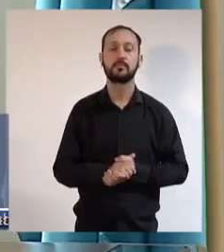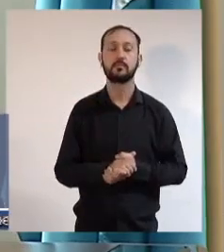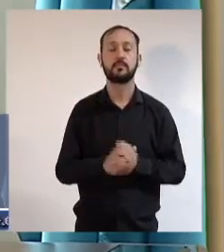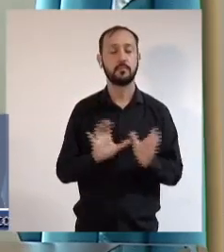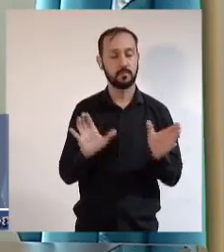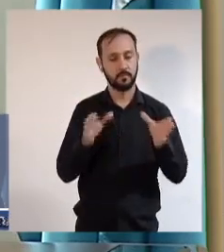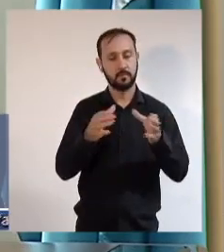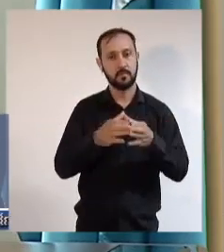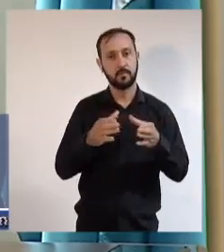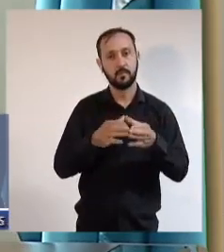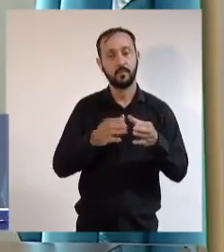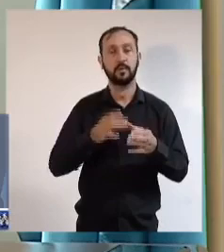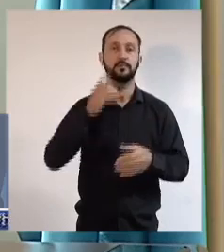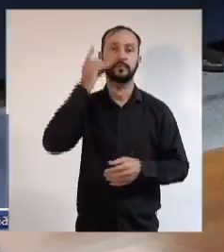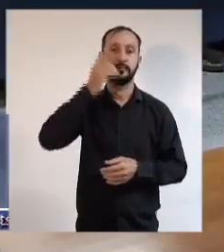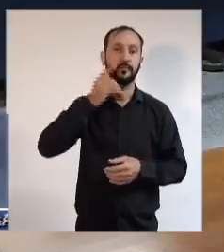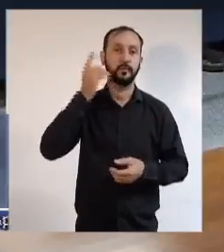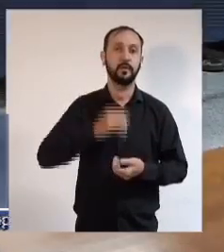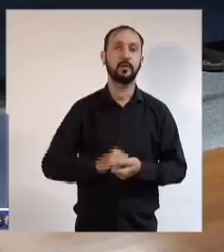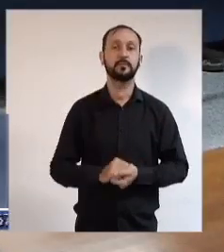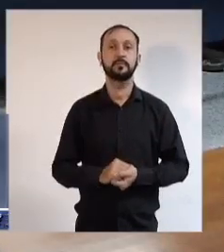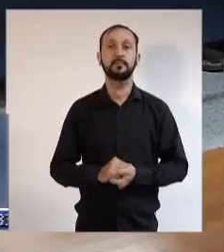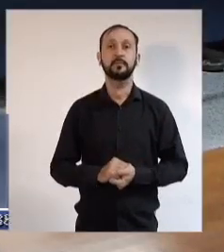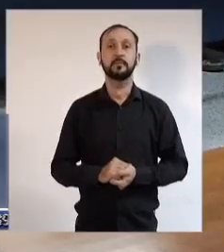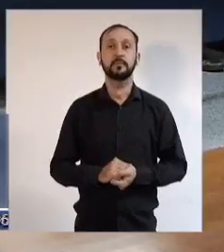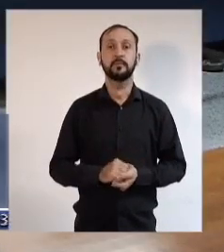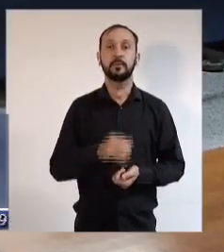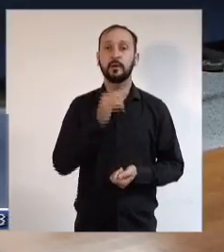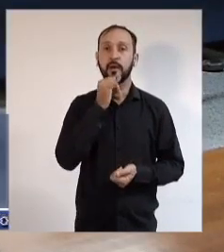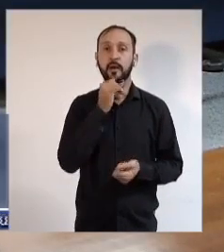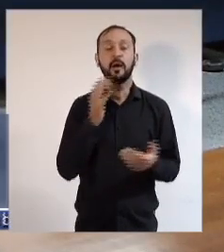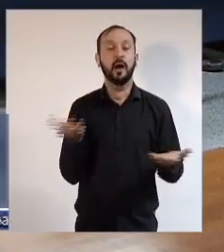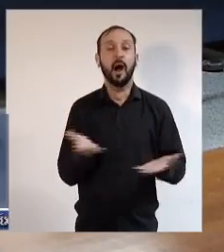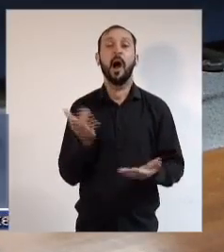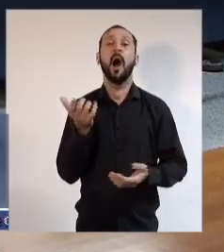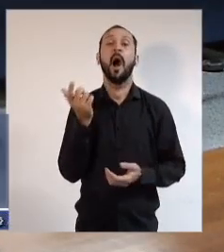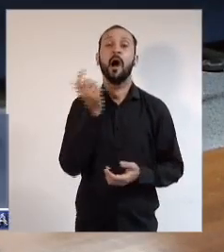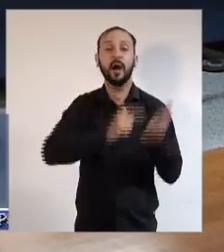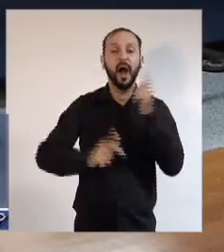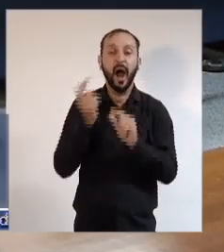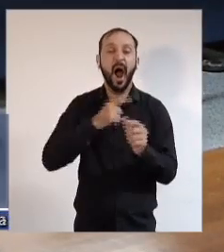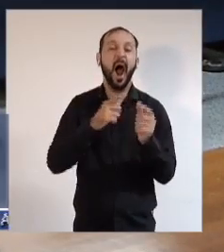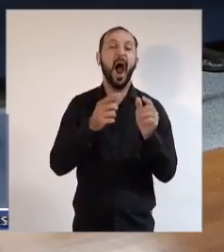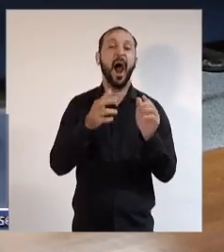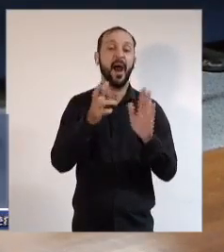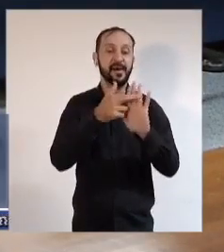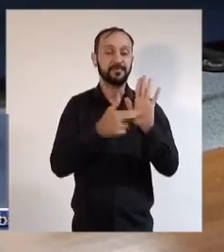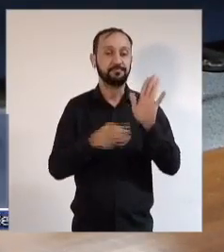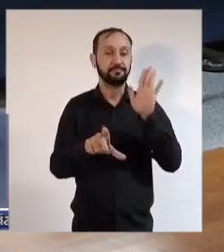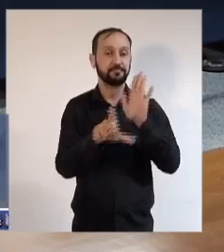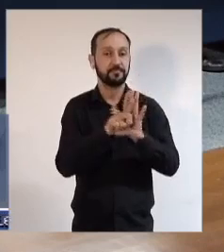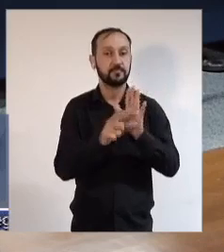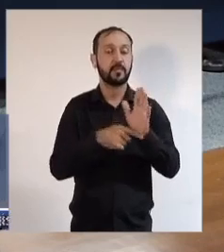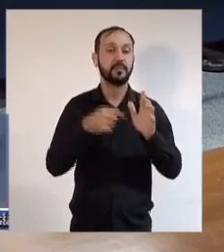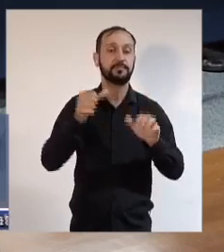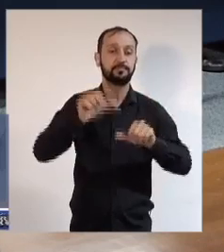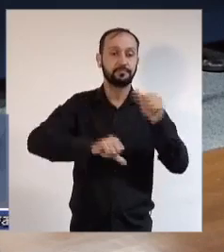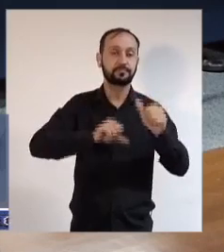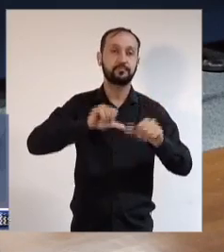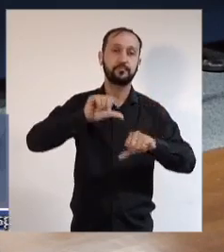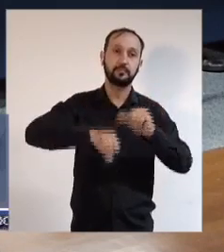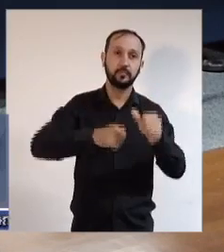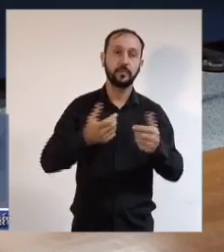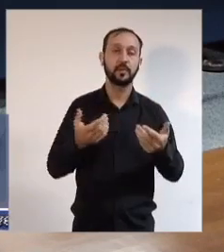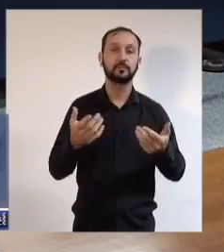frentes parlamentares já conseguiu fazer várias revisões da legislação e aí a